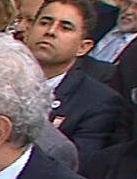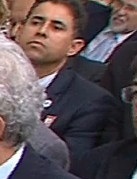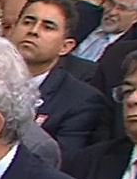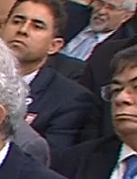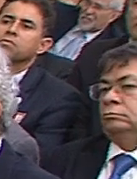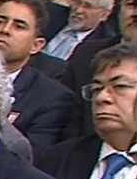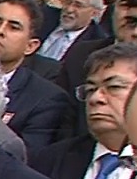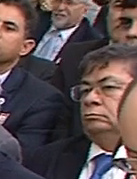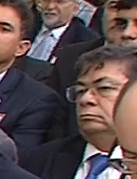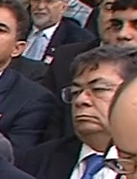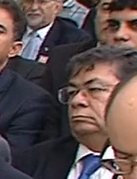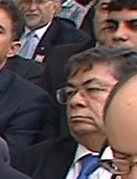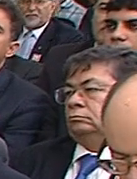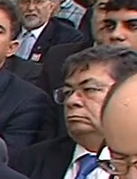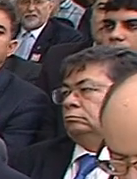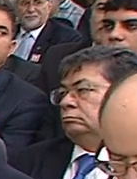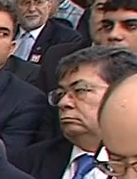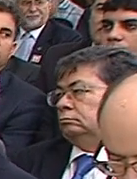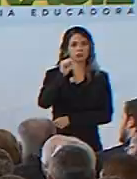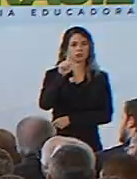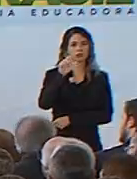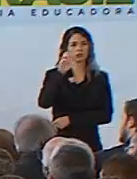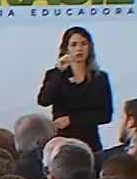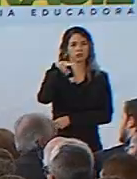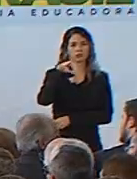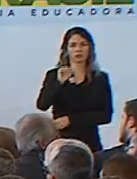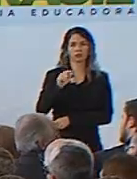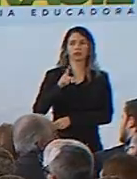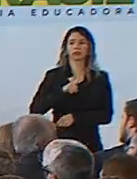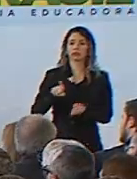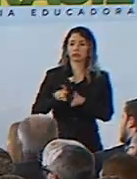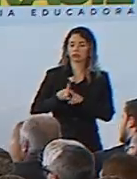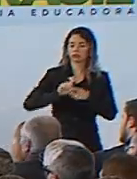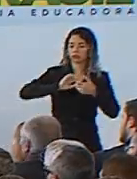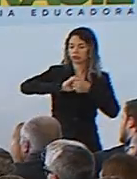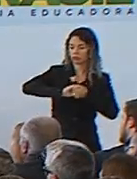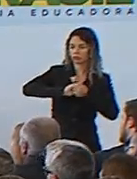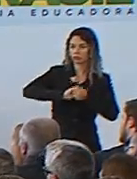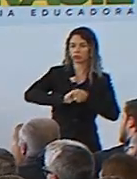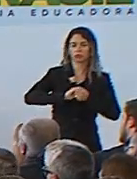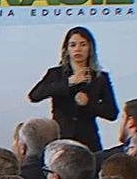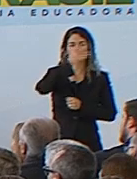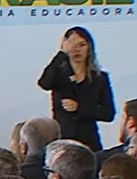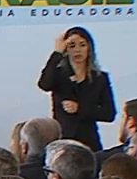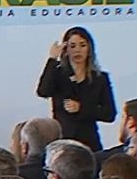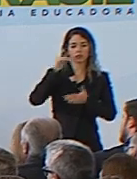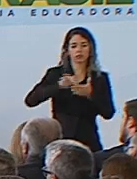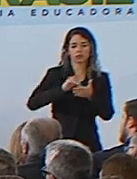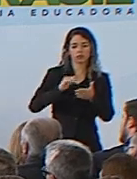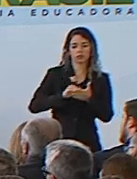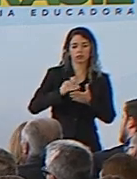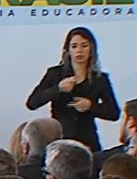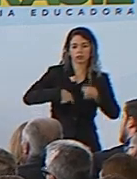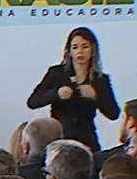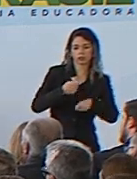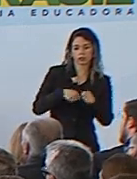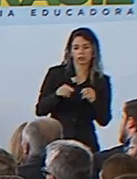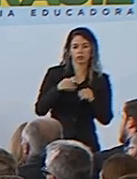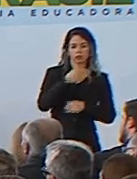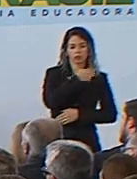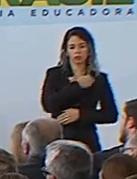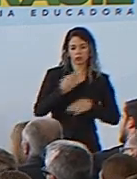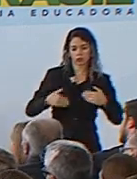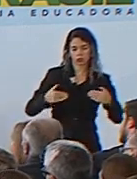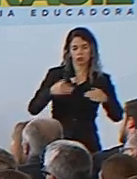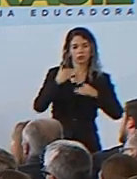companheiro Carlos Leone quero saudar o secretário de comércio e serviços do Ministério do Desenvolvimento